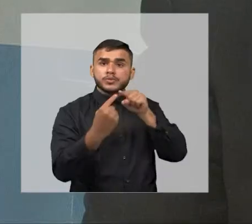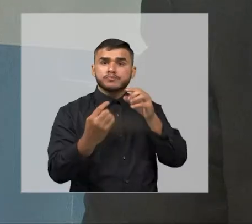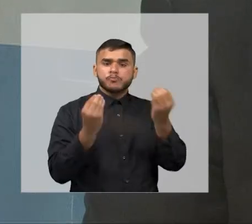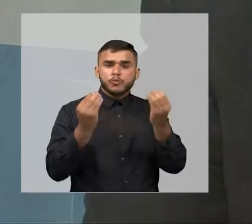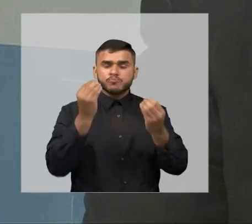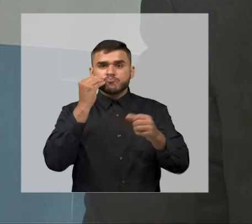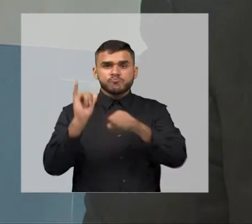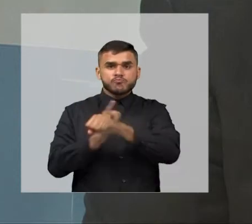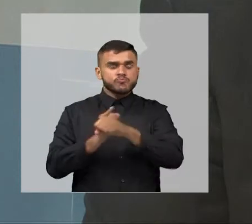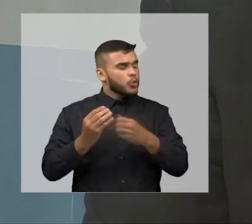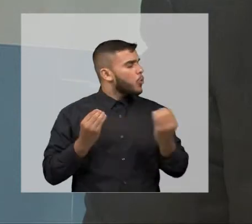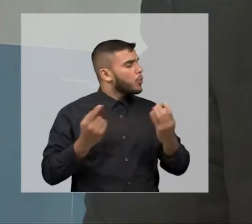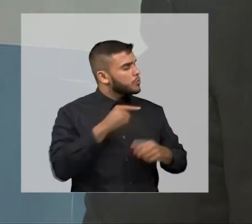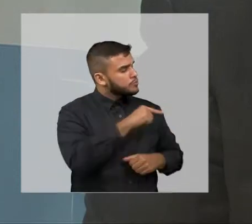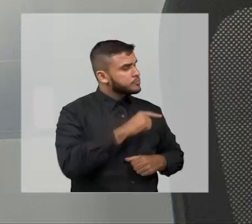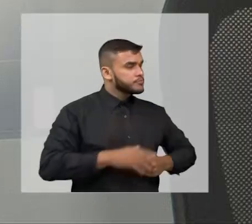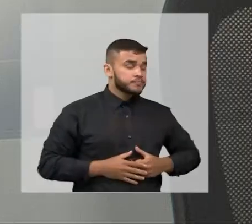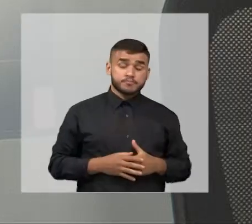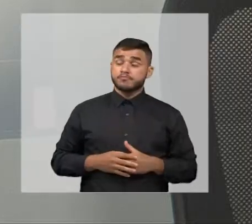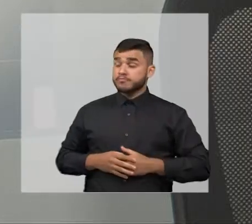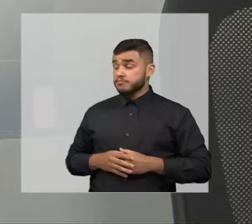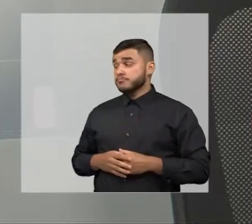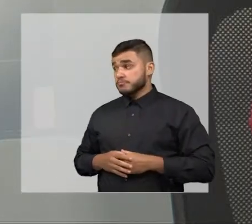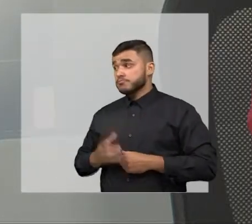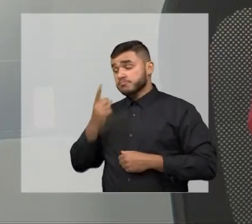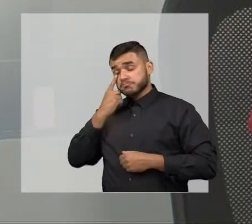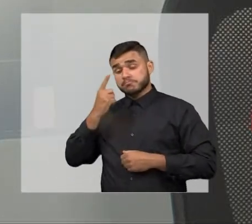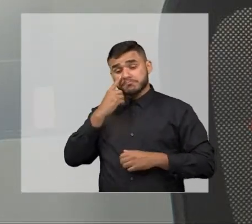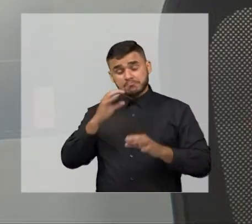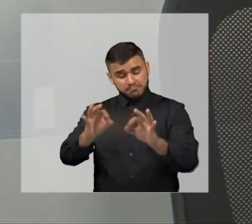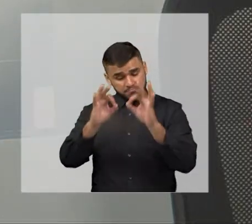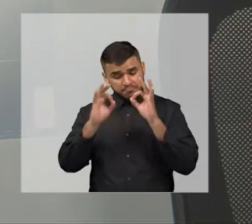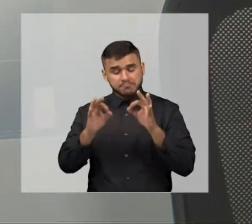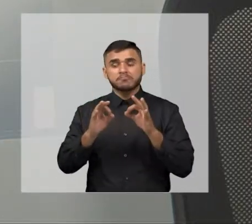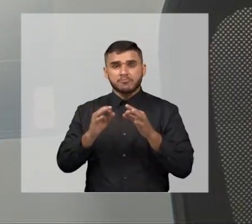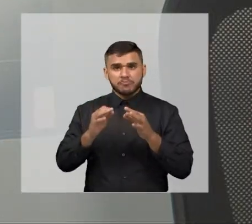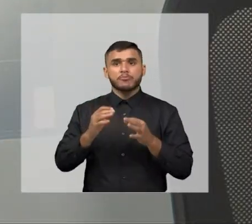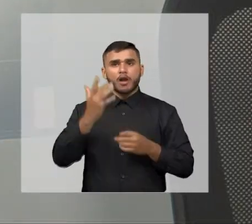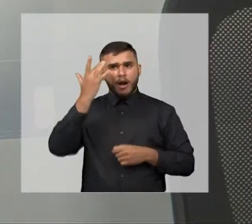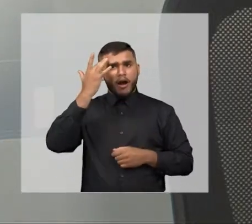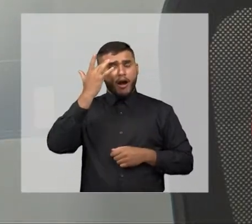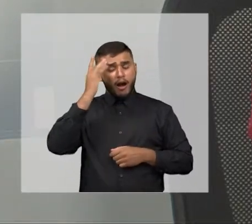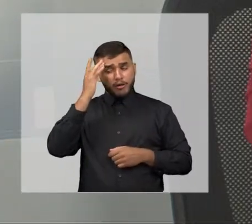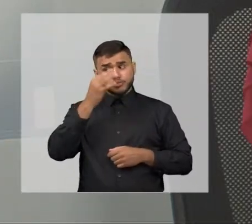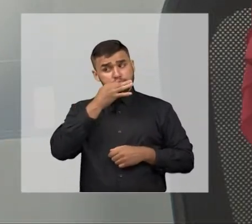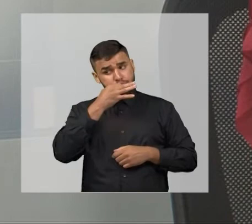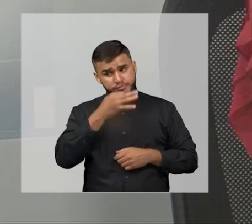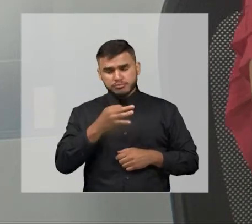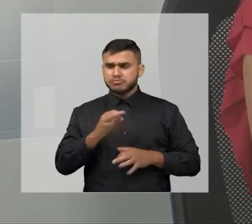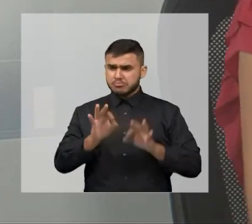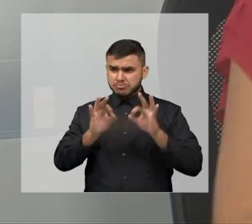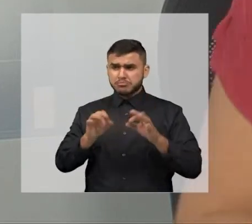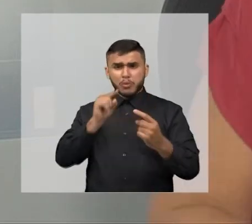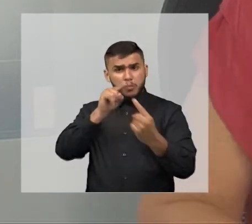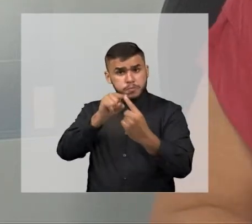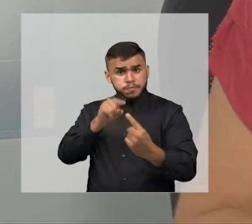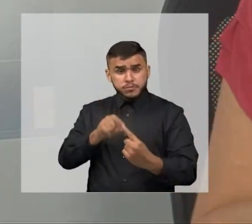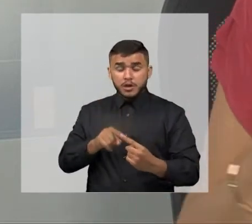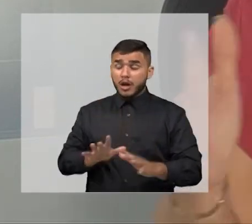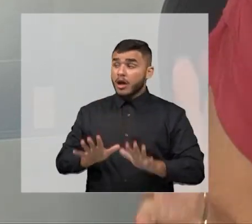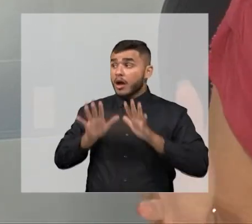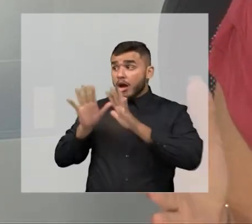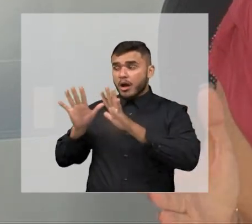nesse novo governo do Camilo Santana? Eu vejo com bons olhos, eu acho que ele está no caminho certo, eu só acho que a gente